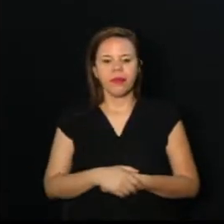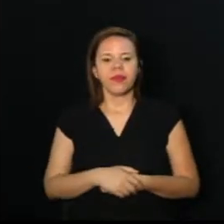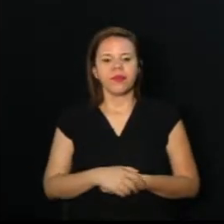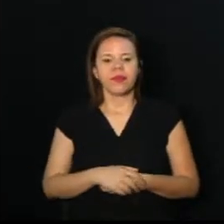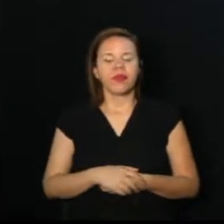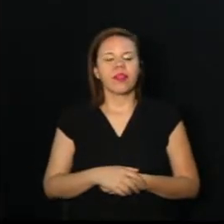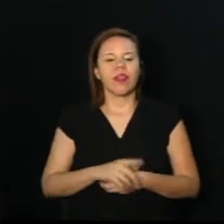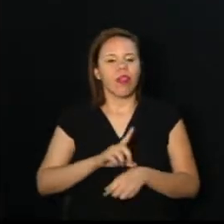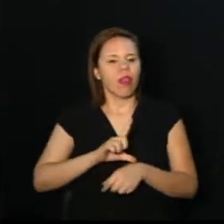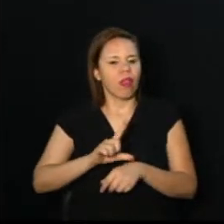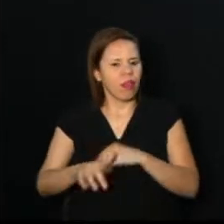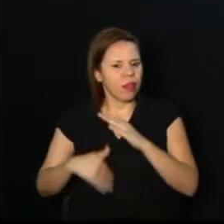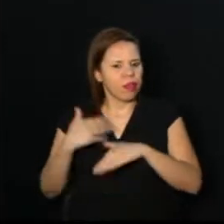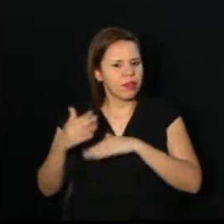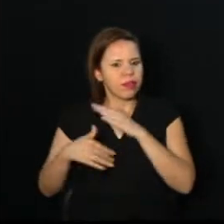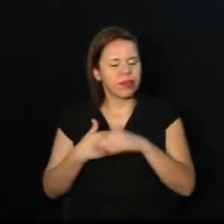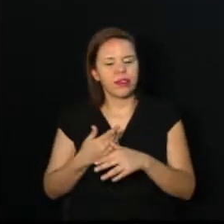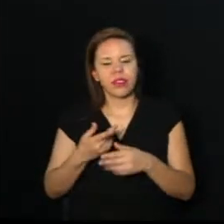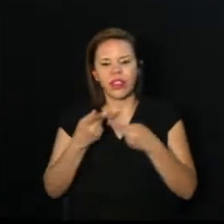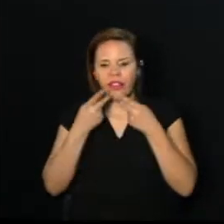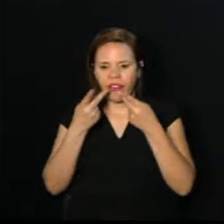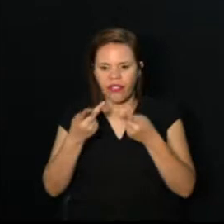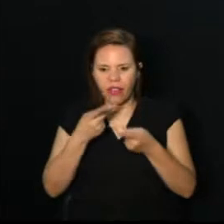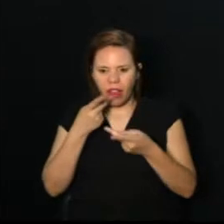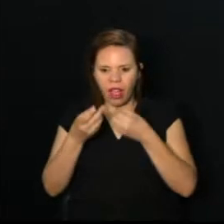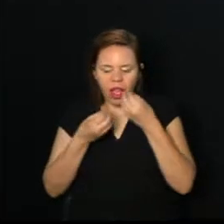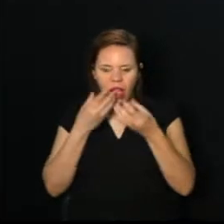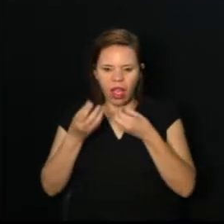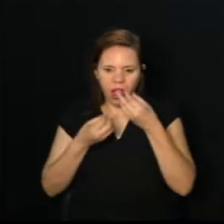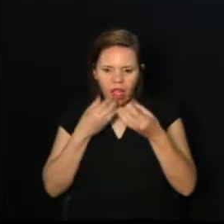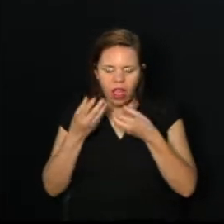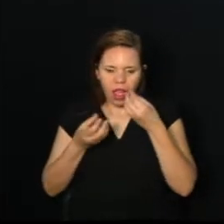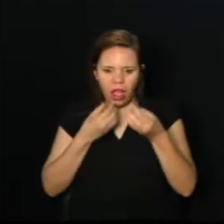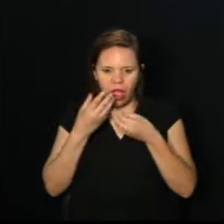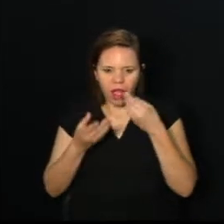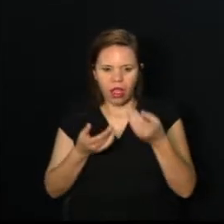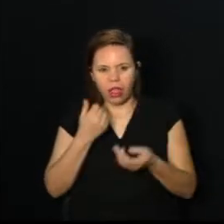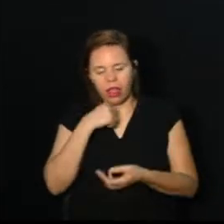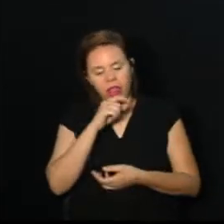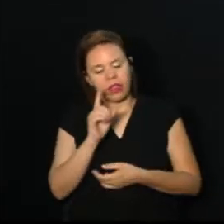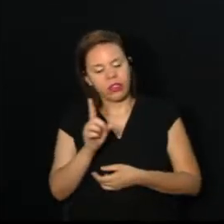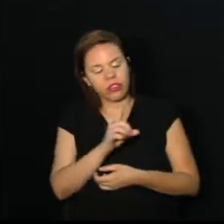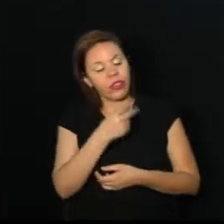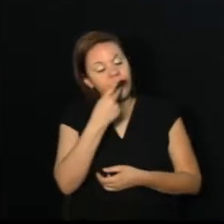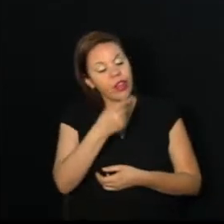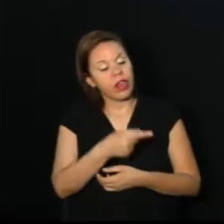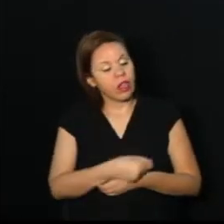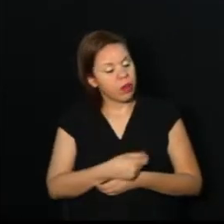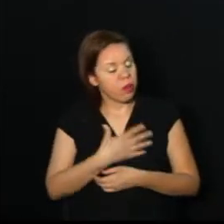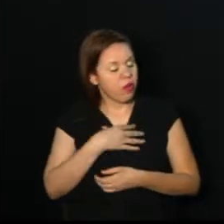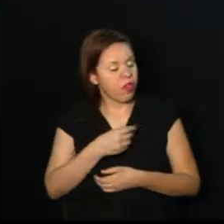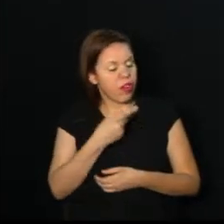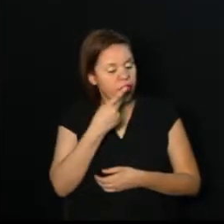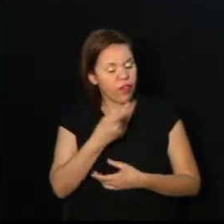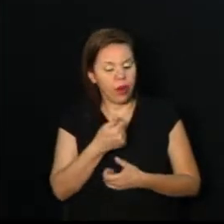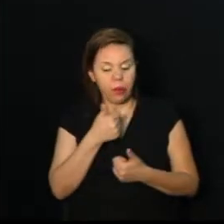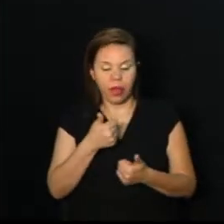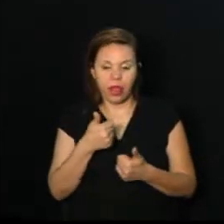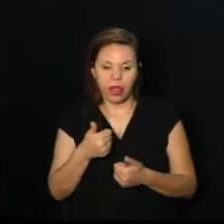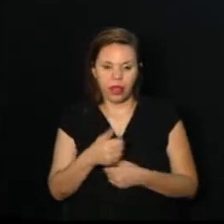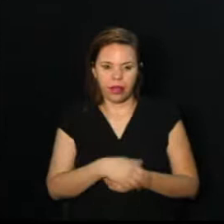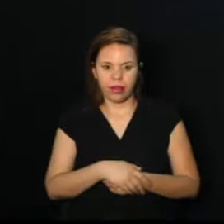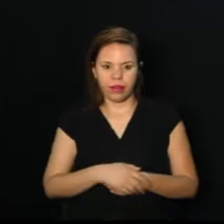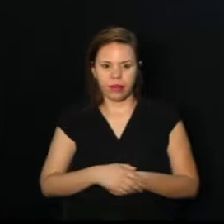Atraso no desenvolvimento da fala, aquela mãezinha que chega e fala assim, ai, meu filho foi muito